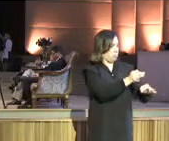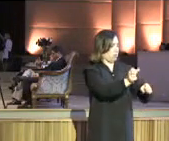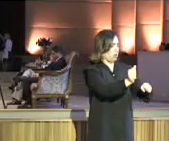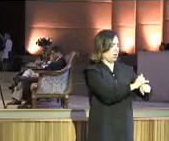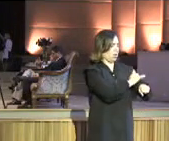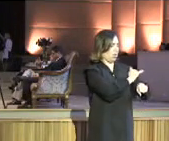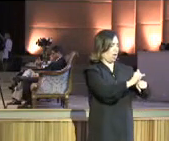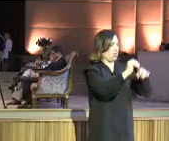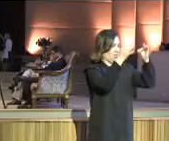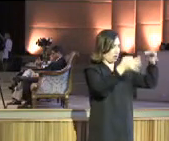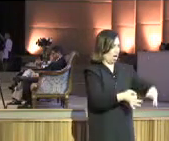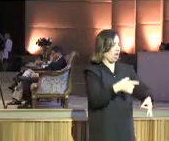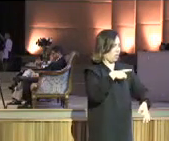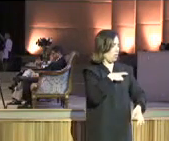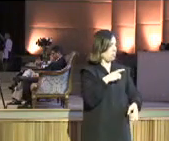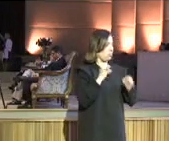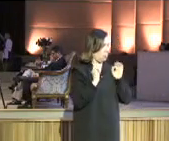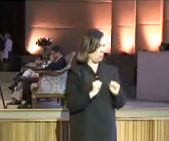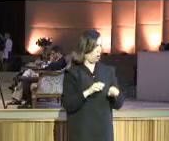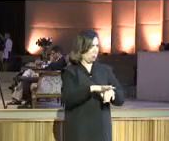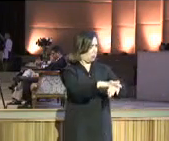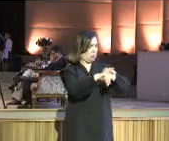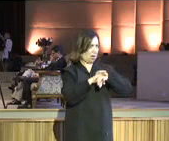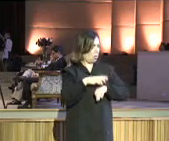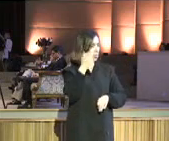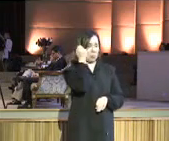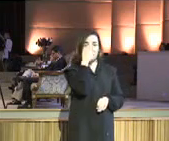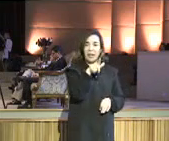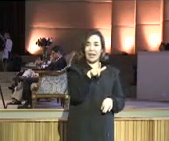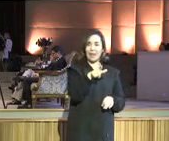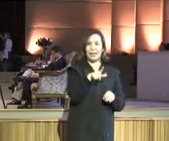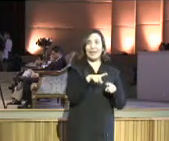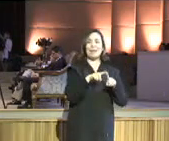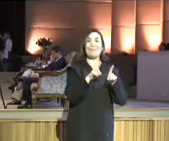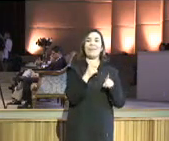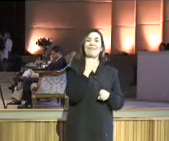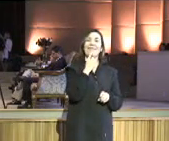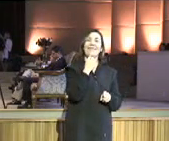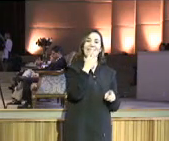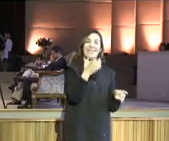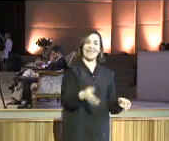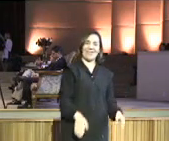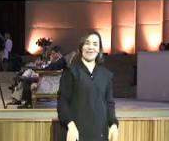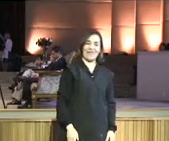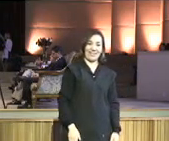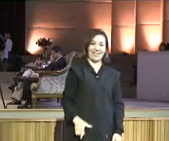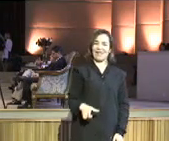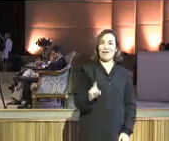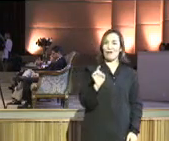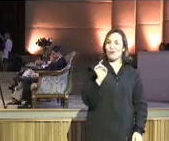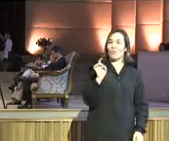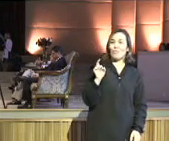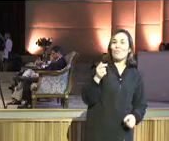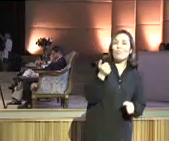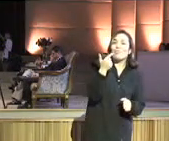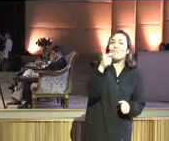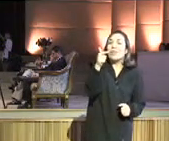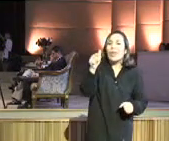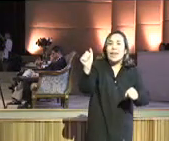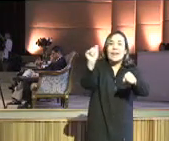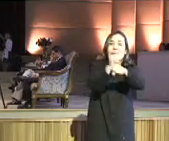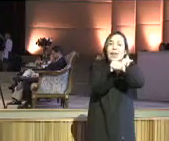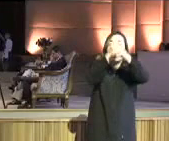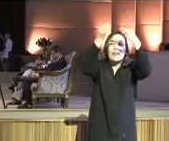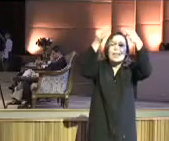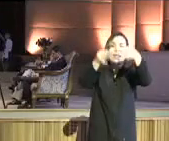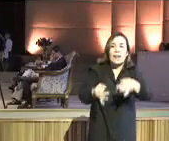garantidos, mas na verdade não existe um escudo grande demais ou um guerreiro hábil demais